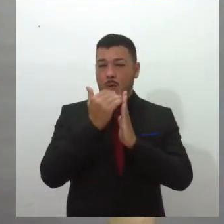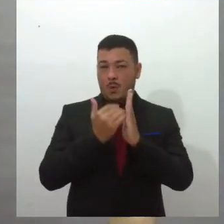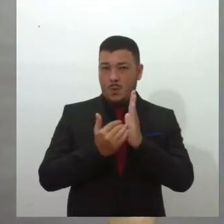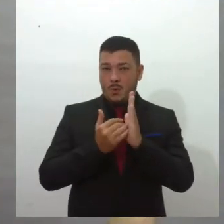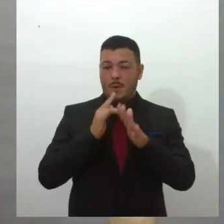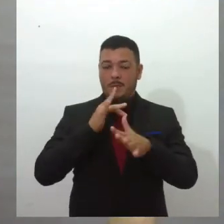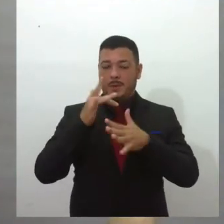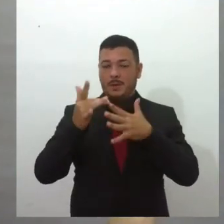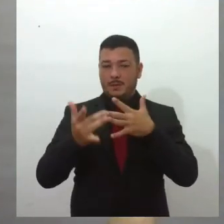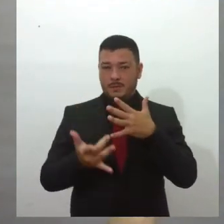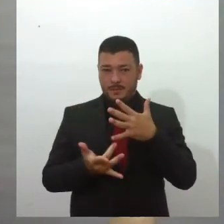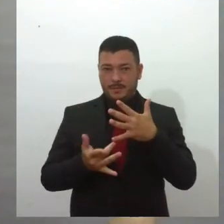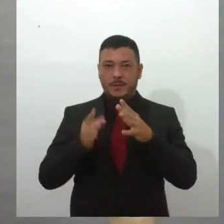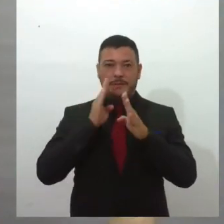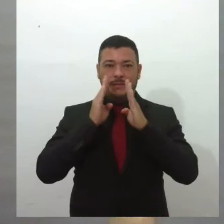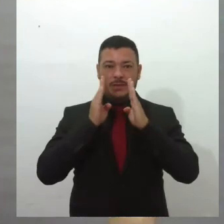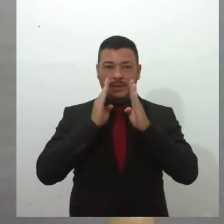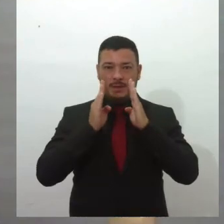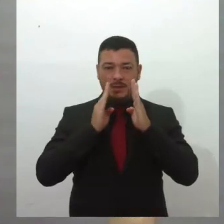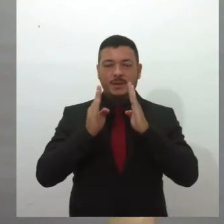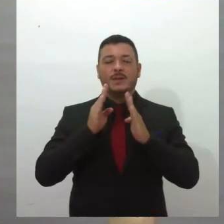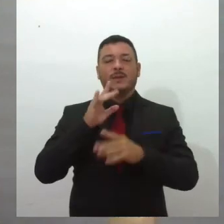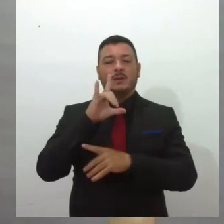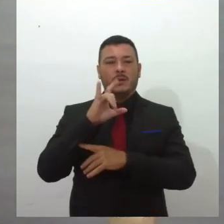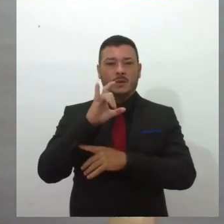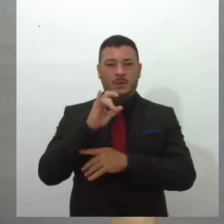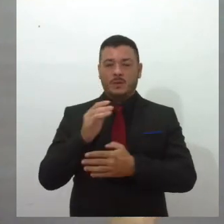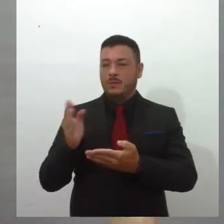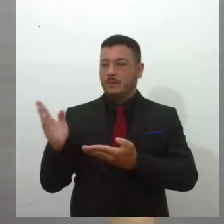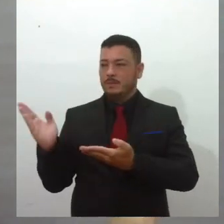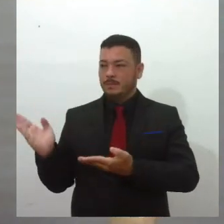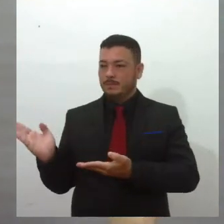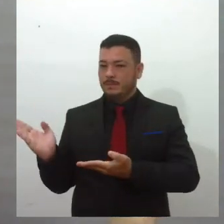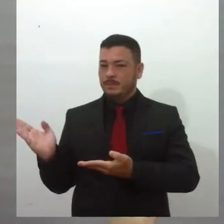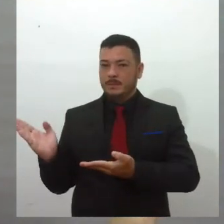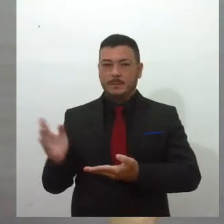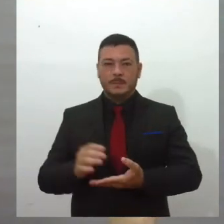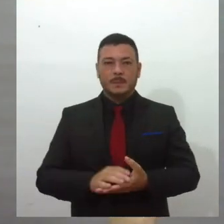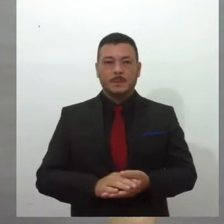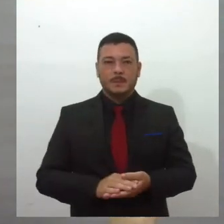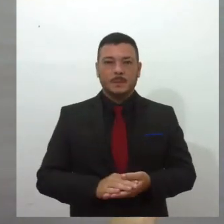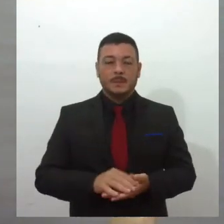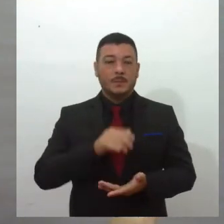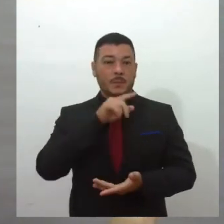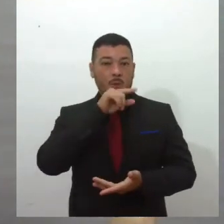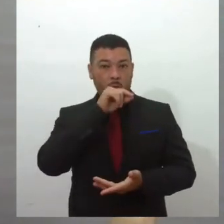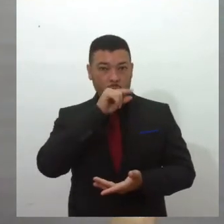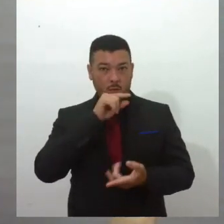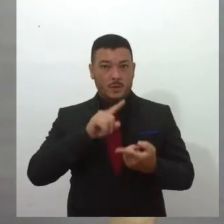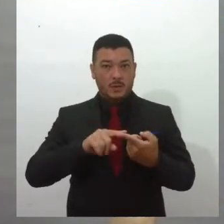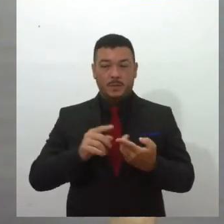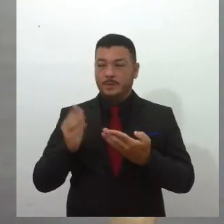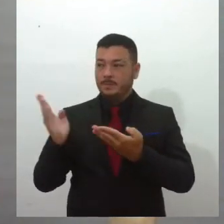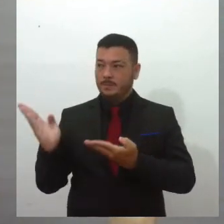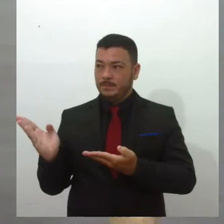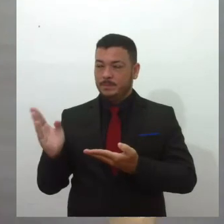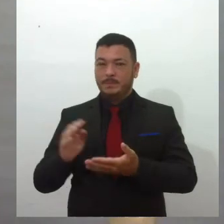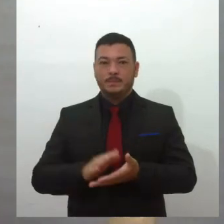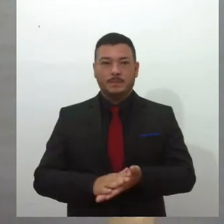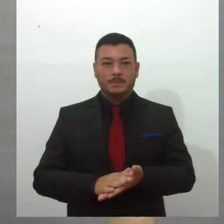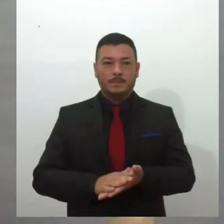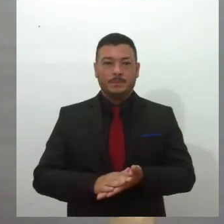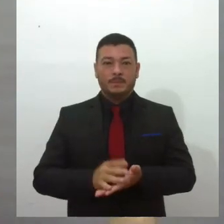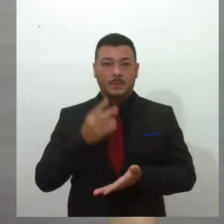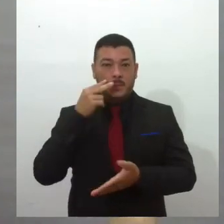redes sociais, no Facebook e no Instagram, é o @TVLESE5.2, no Twitter, @TVLESE. E para